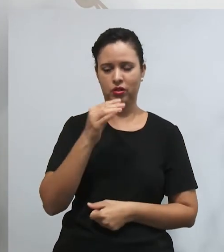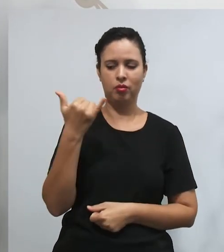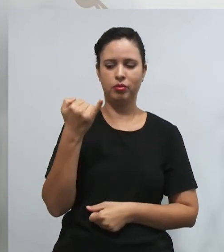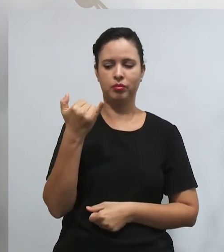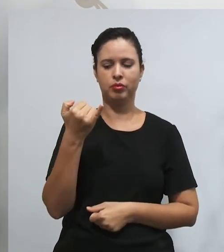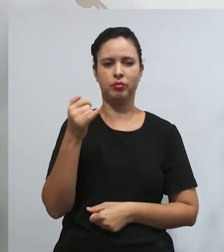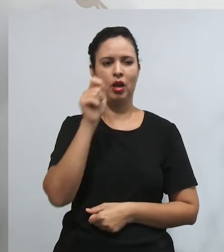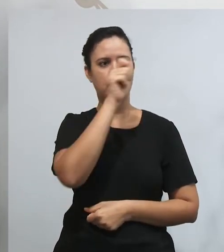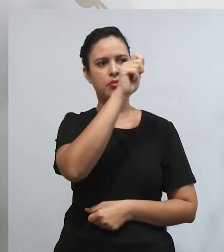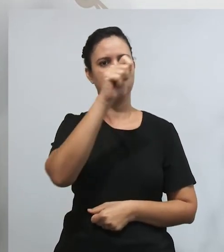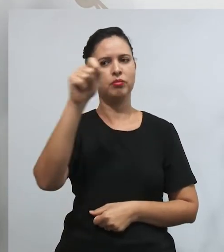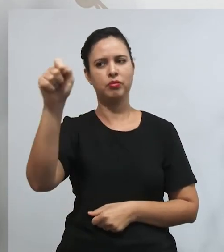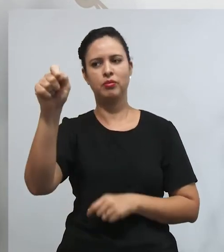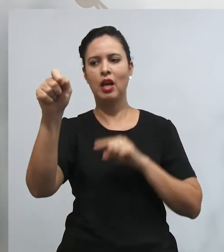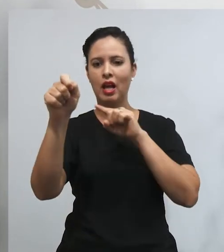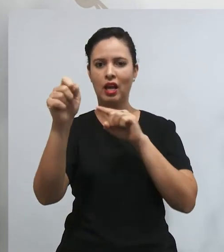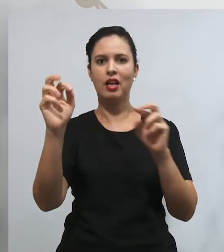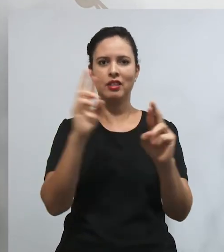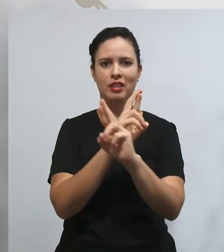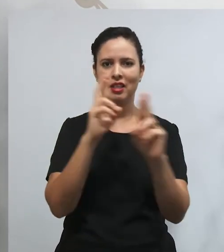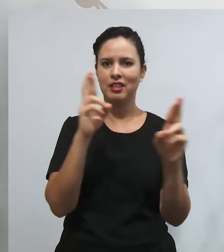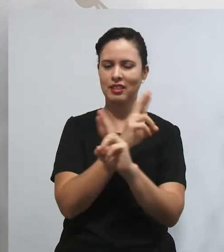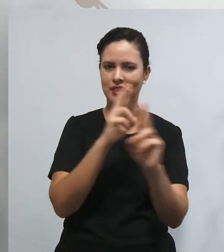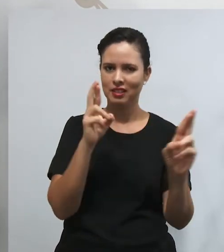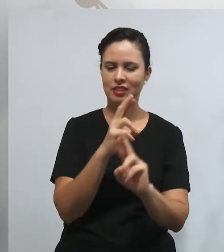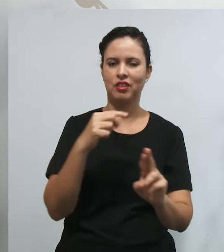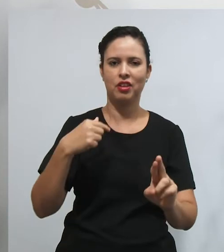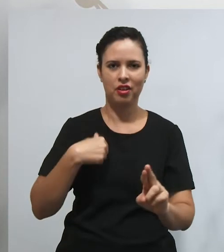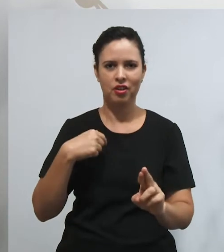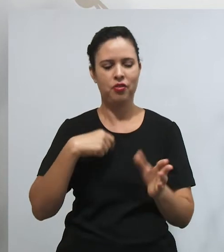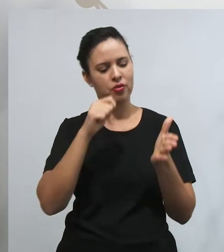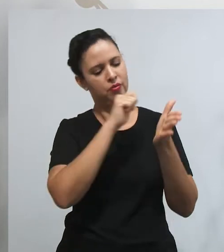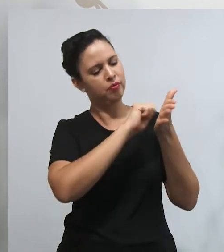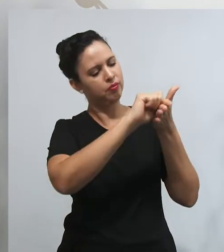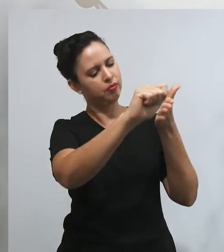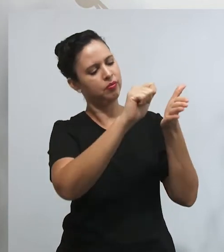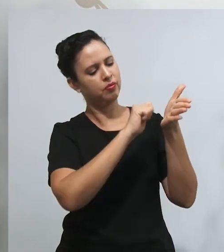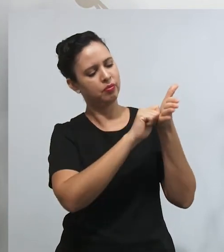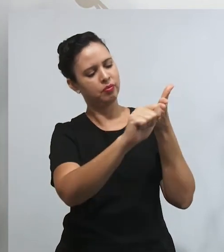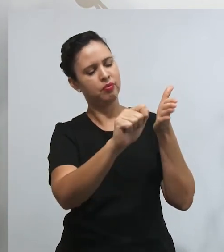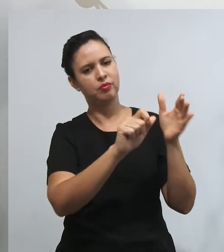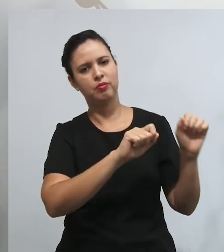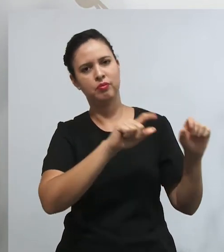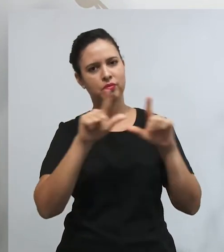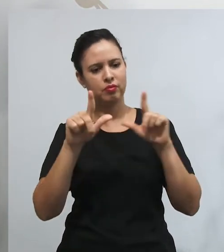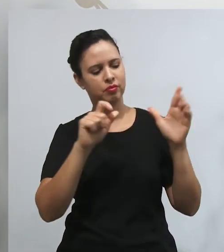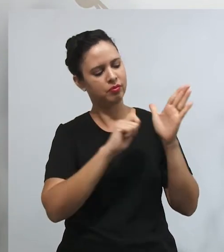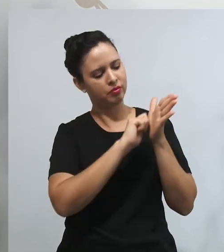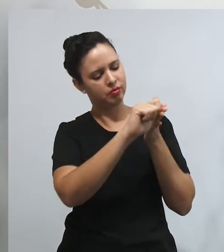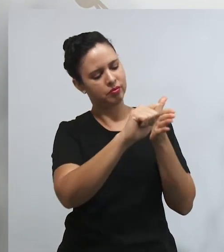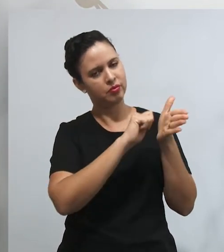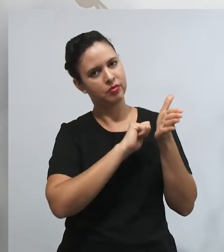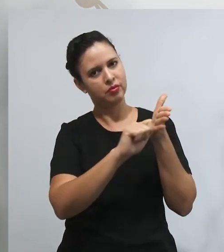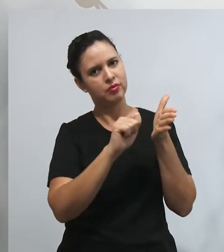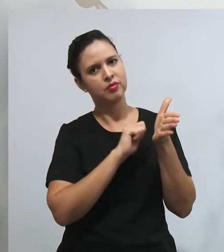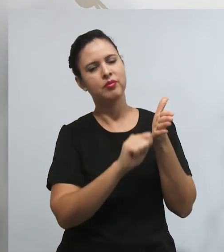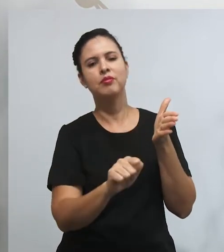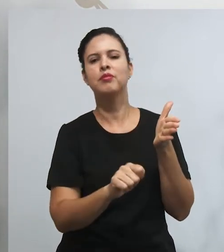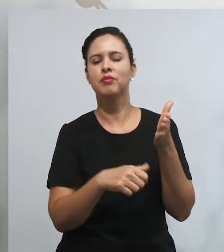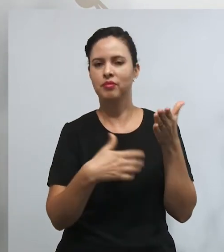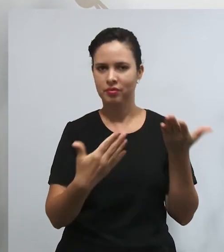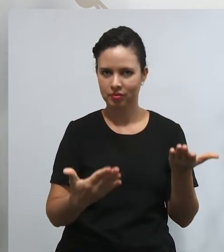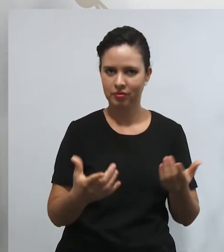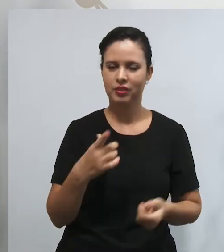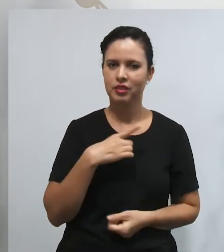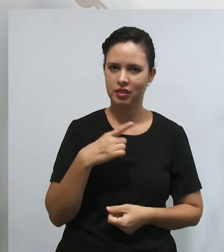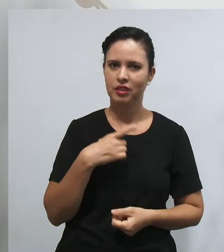aqui atrás de mim. É um tipo de interação, com a canetinha vou marcando, vou passando os slides, é o tipo de interação que nós temos.